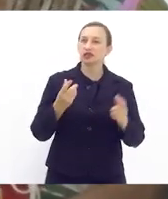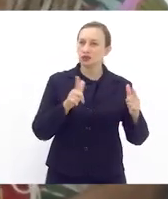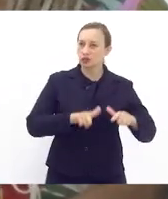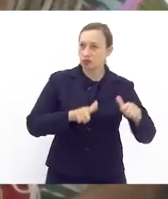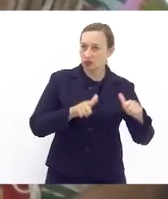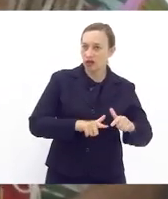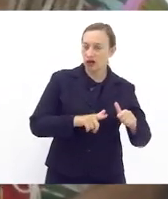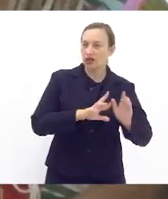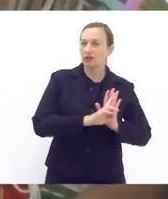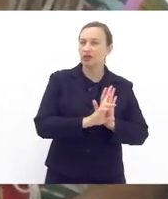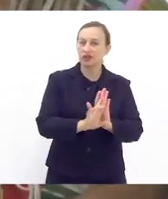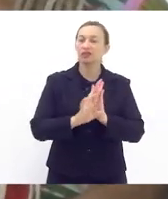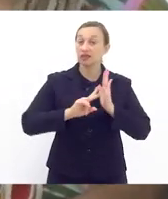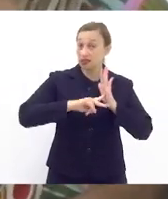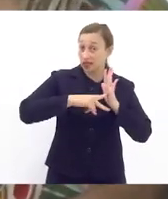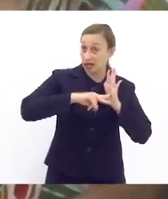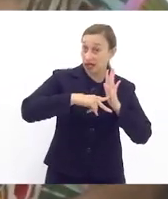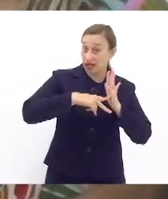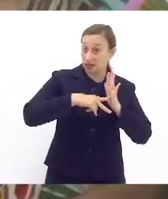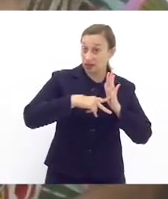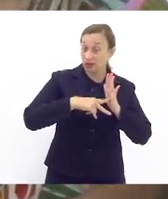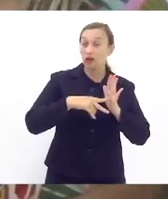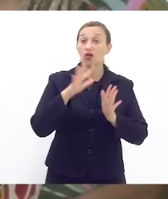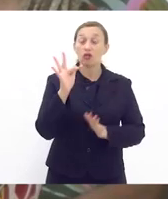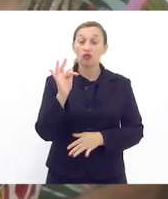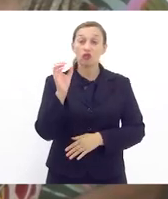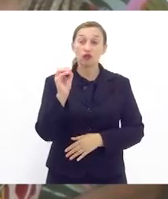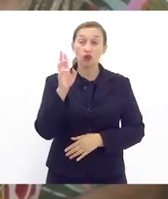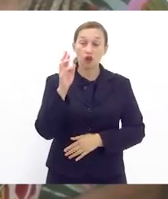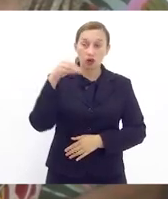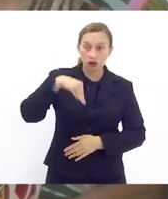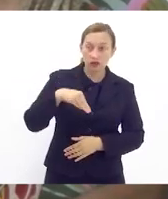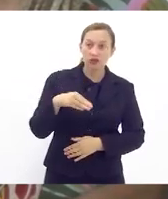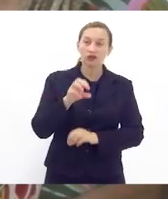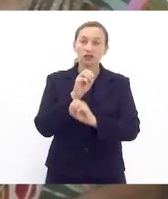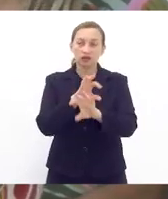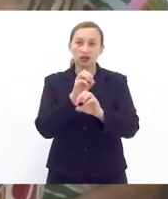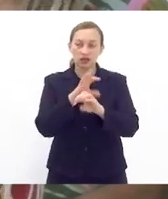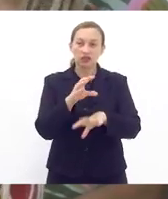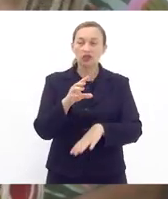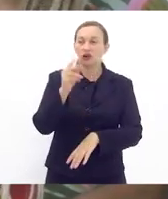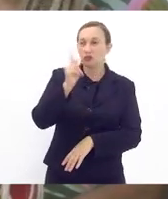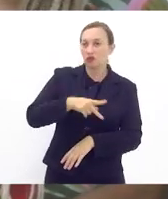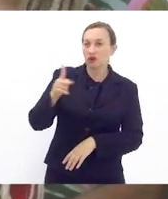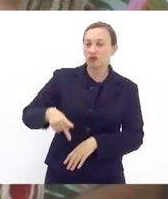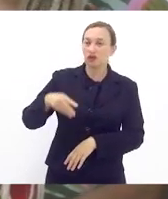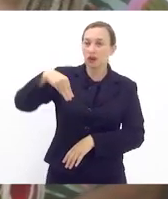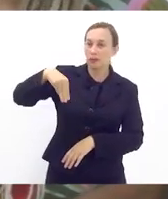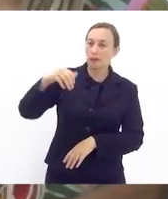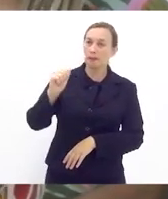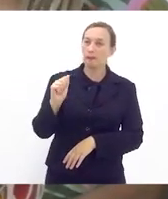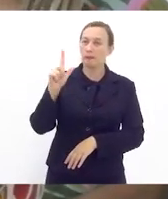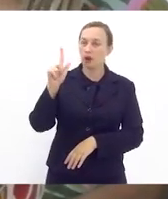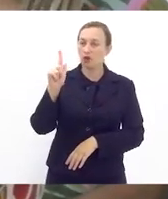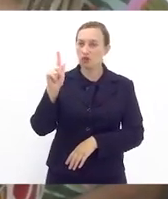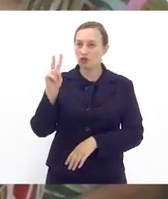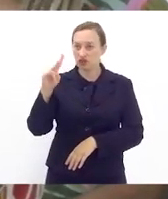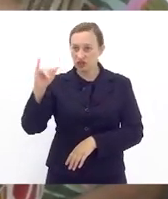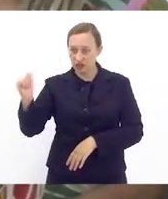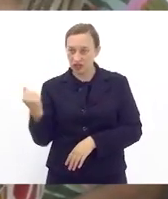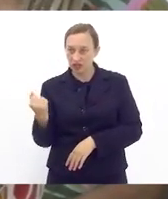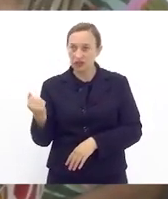representante sindicais do Fórum de educação Nobre professora Malvina dá uma saudação especial